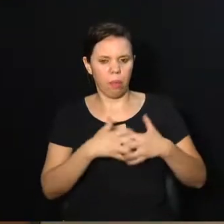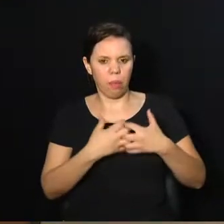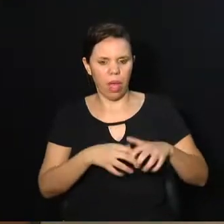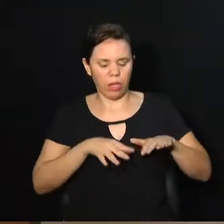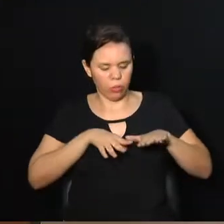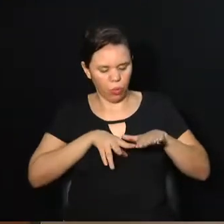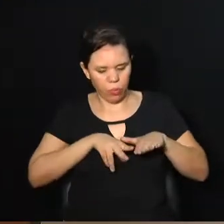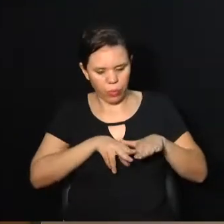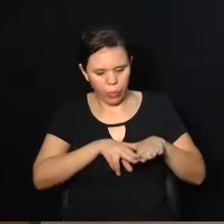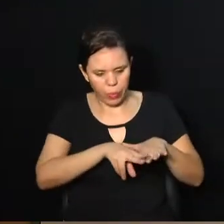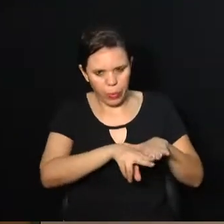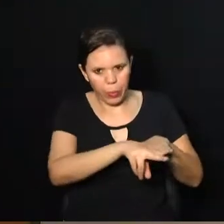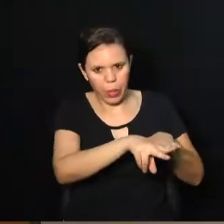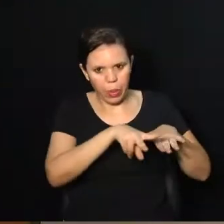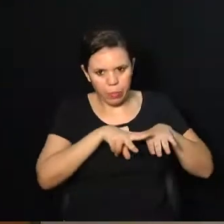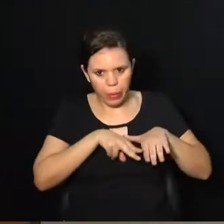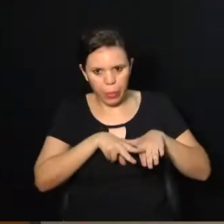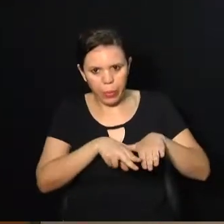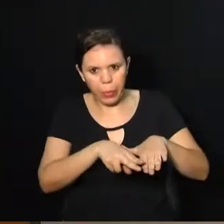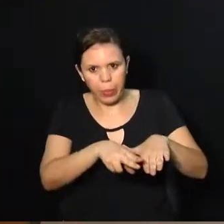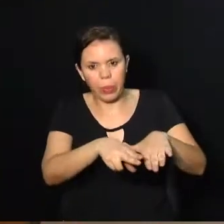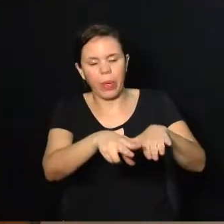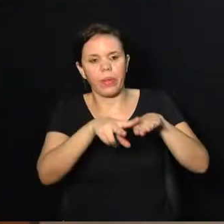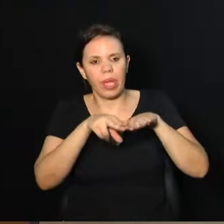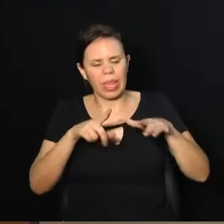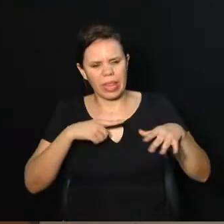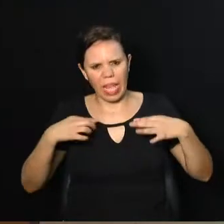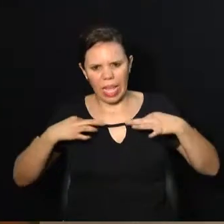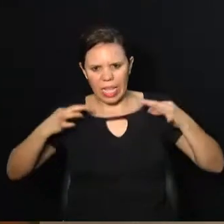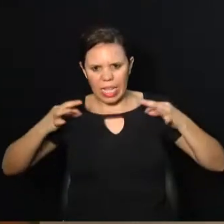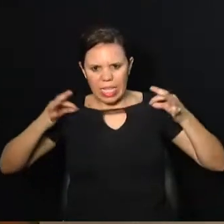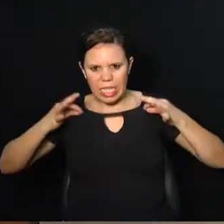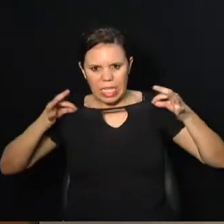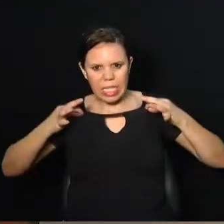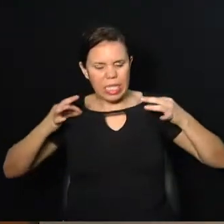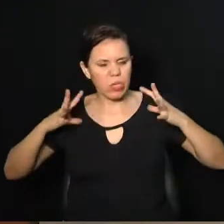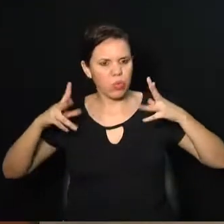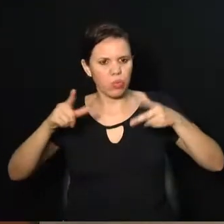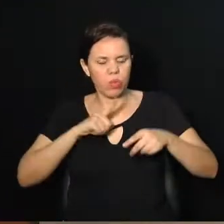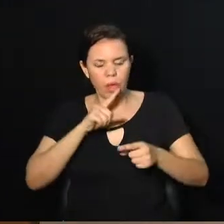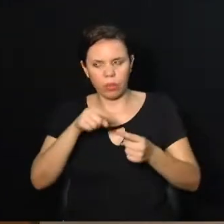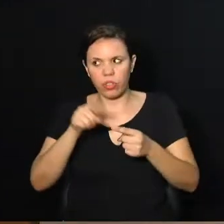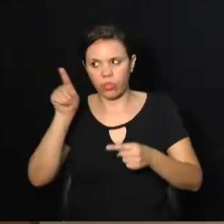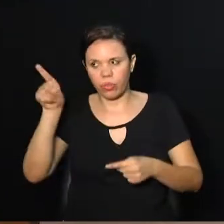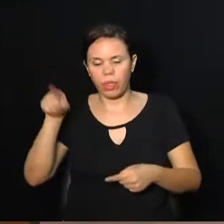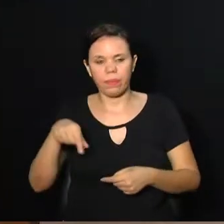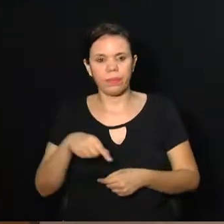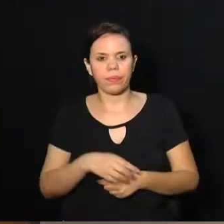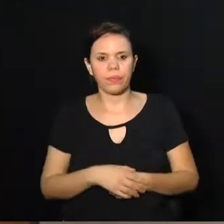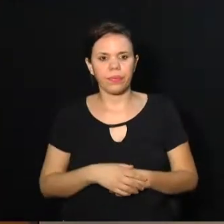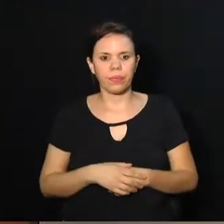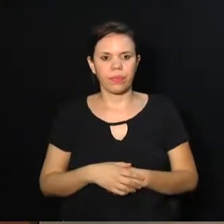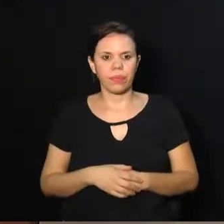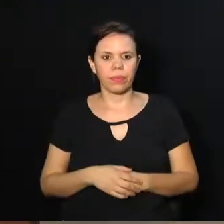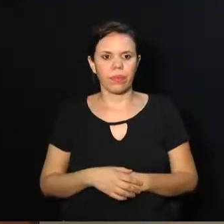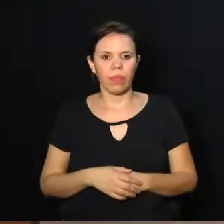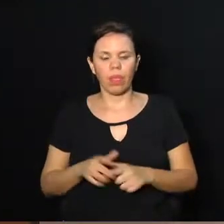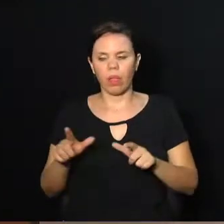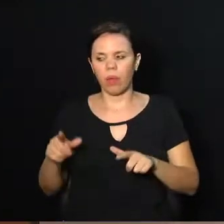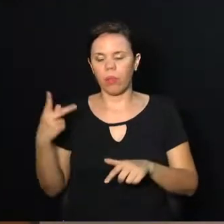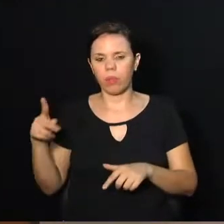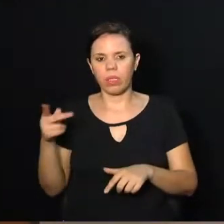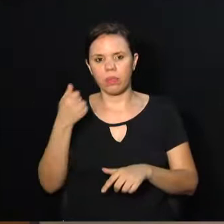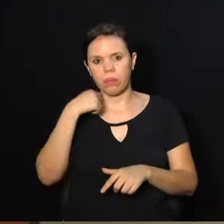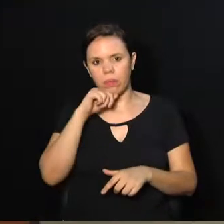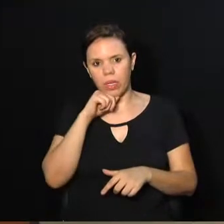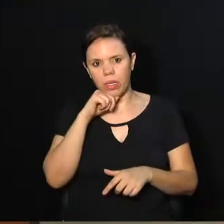5 máquinas, né? Tecido, tem tudo. E o objetivo ali era deixar esse espaço para as